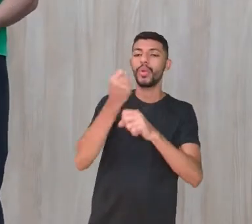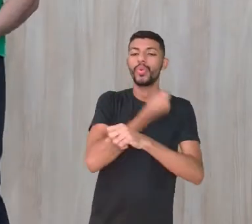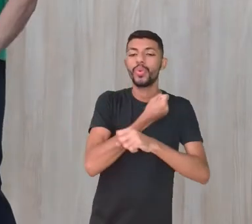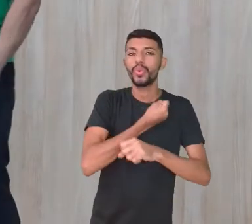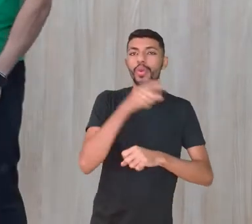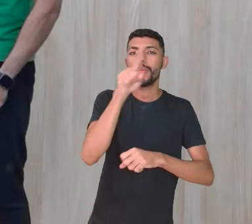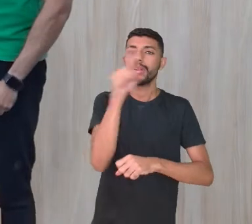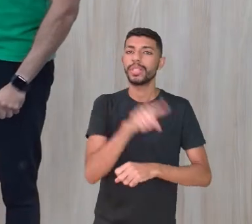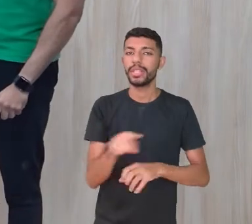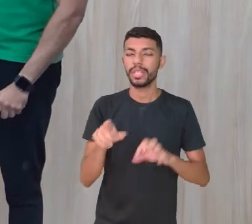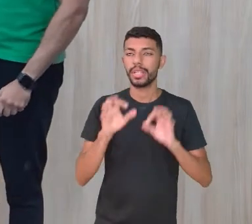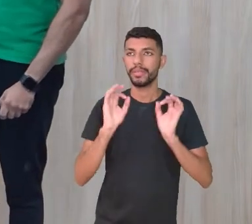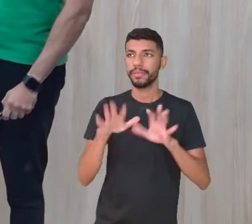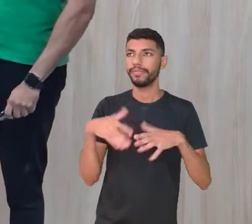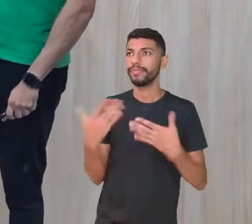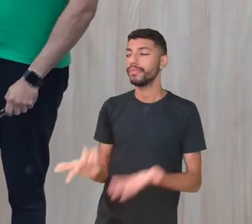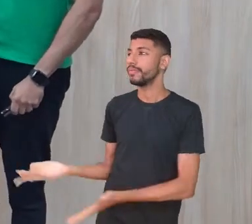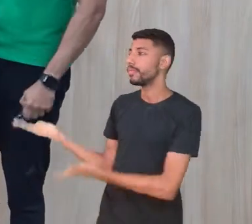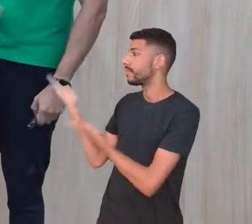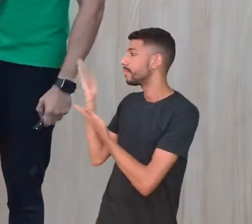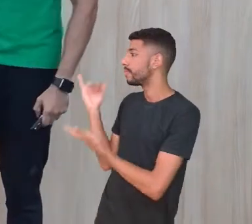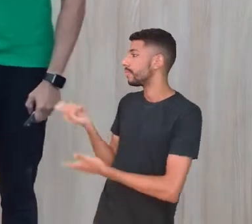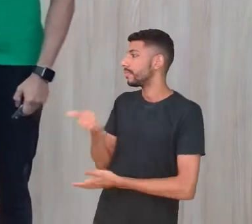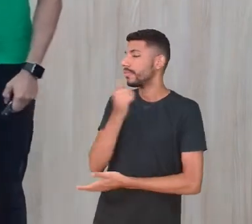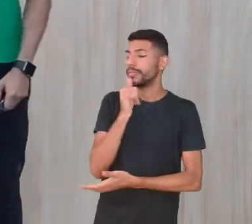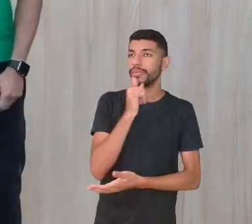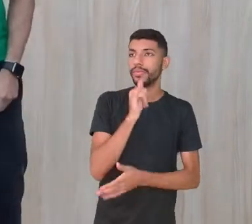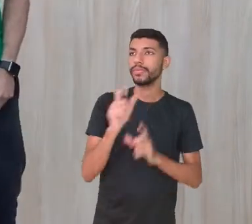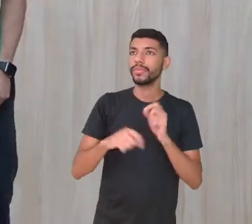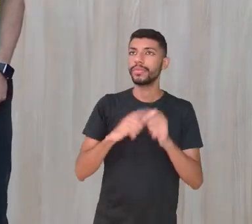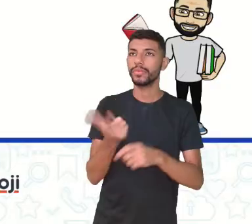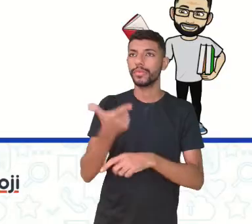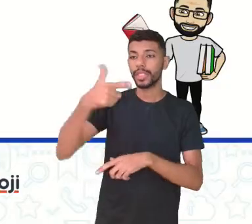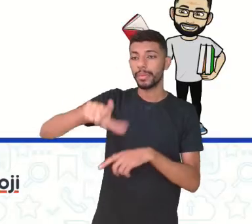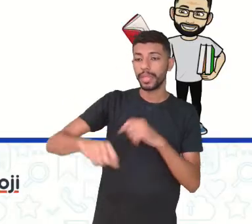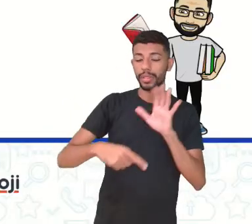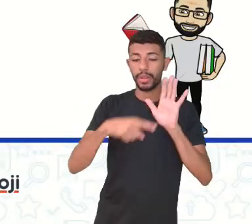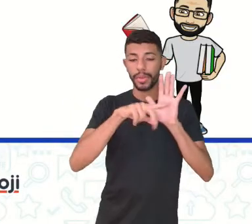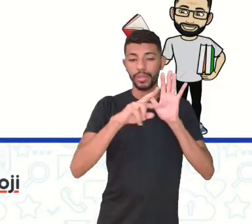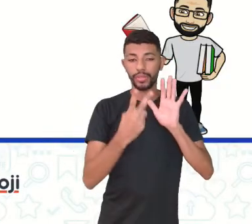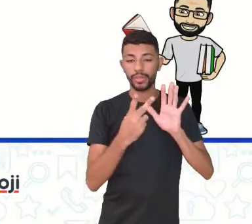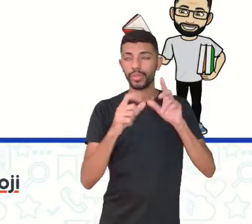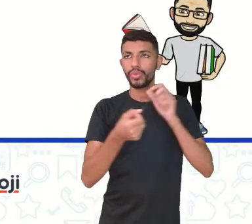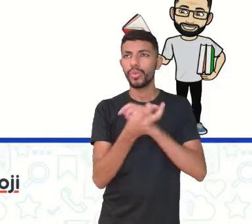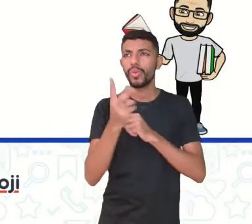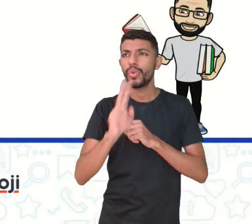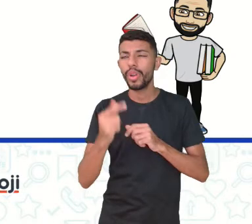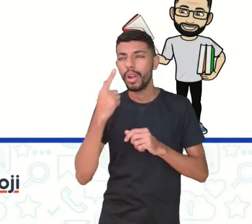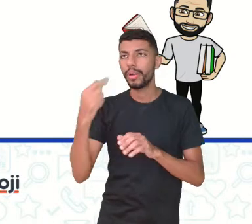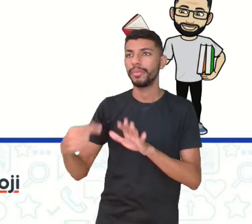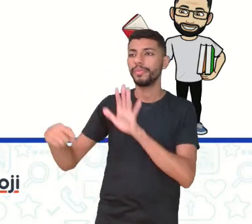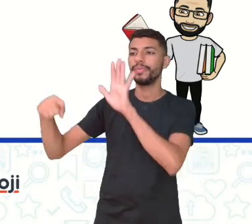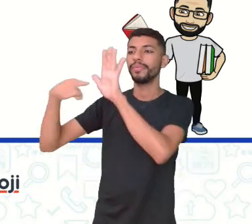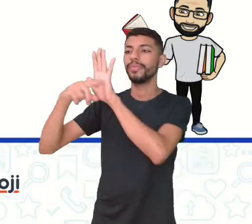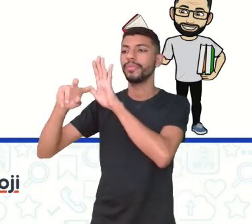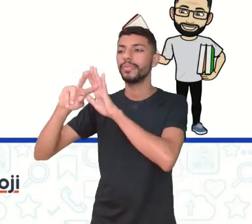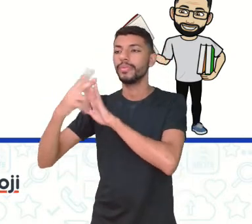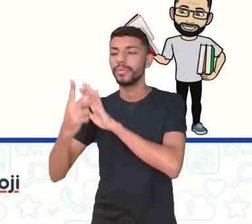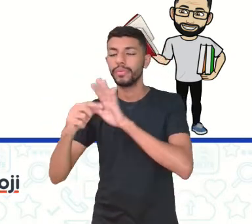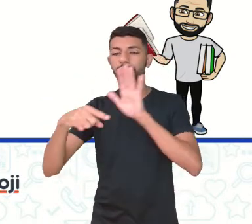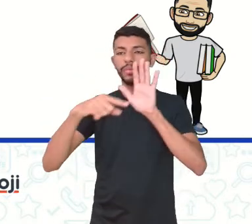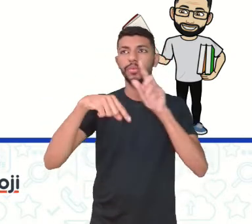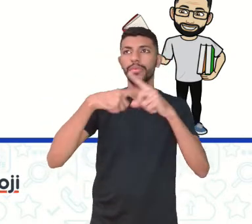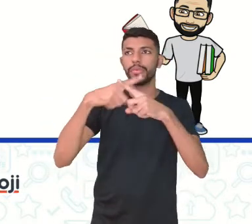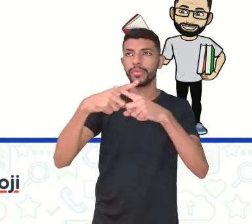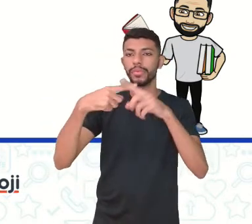inteiros, certo? Observe esse exemplo aí, ó. Eu vou repetir o menos 2 quantas vezes? 3 vezes. Então, ó,